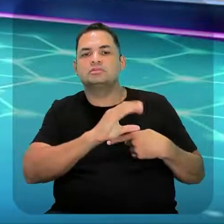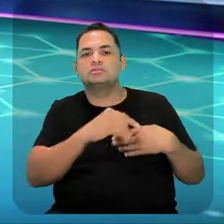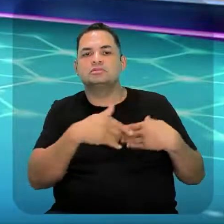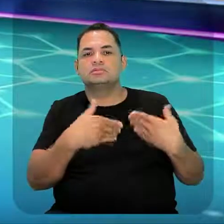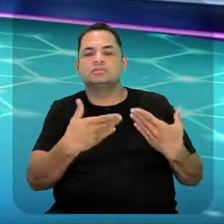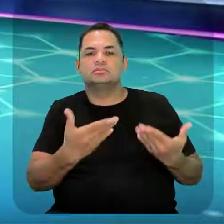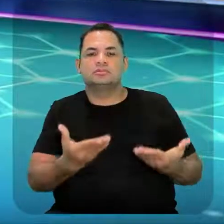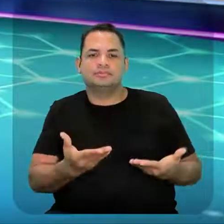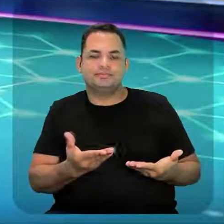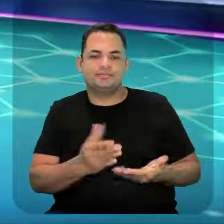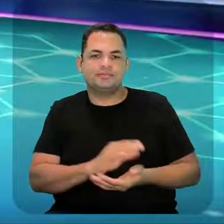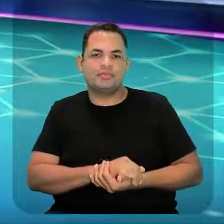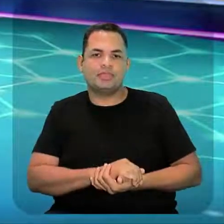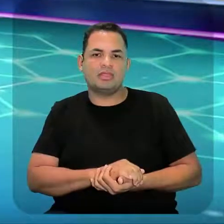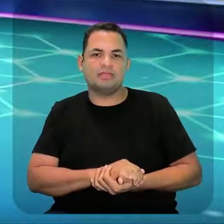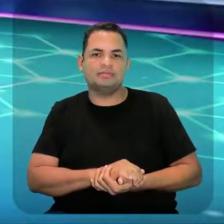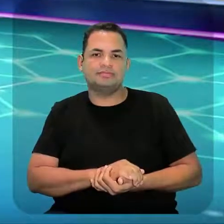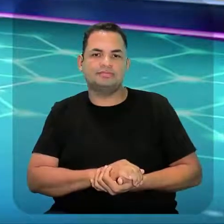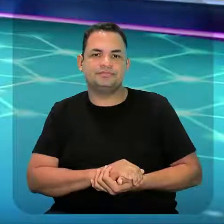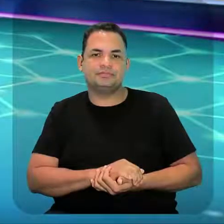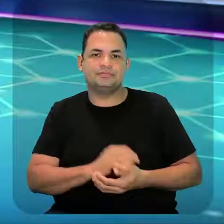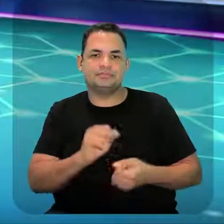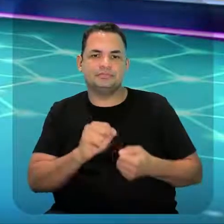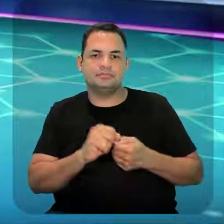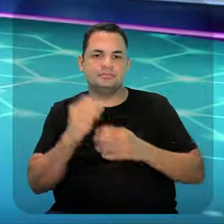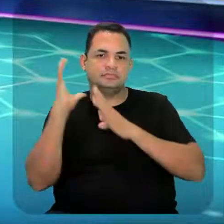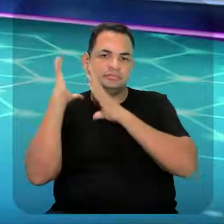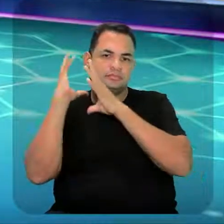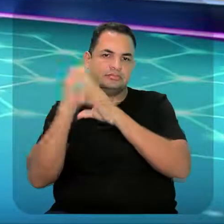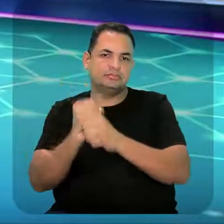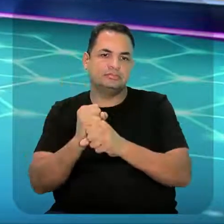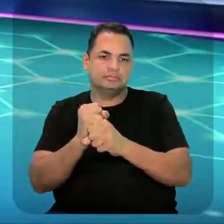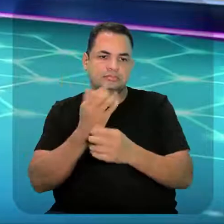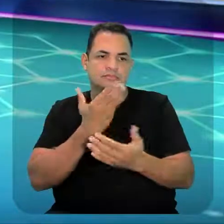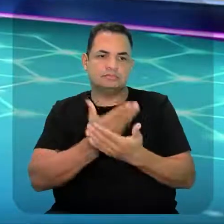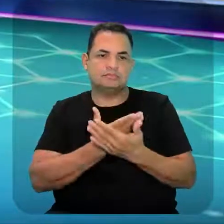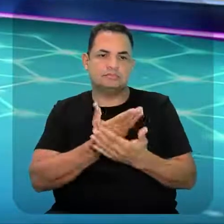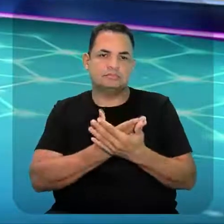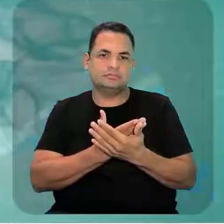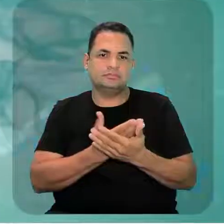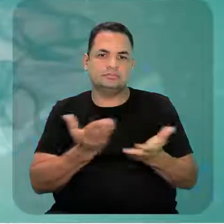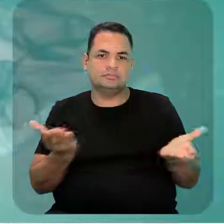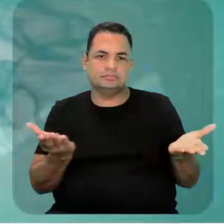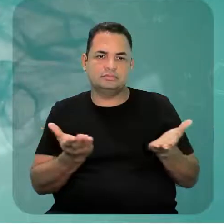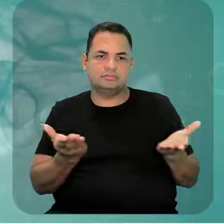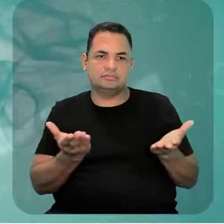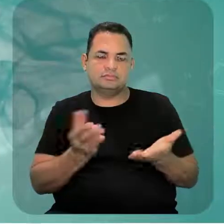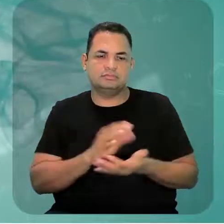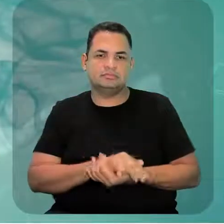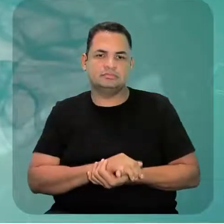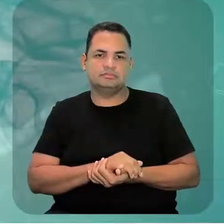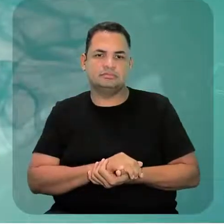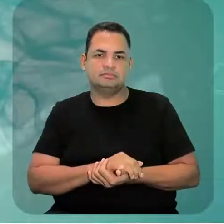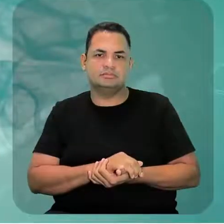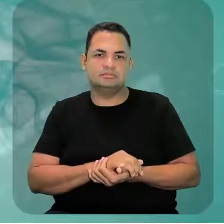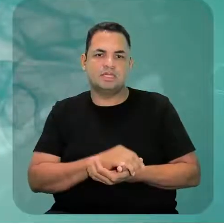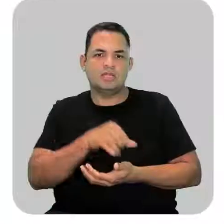ela acaba sendo um pouco mais fácil. Então, vamos fazer a nossa revisão da aula de hoje. Aqui é a nossa